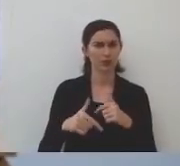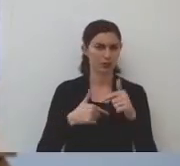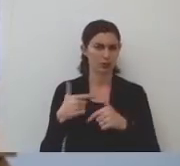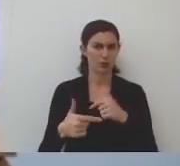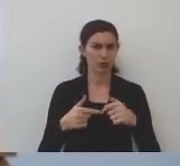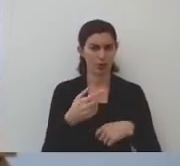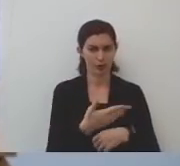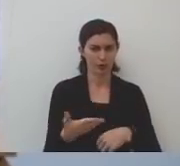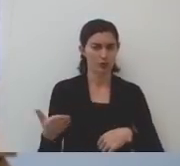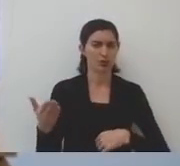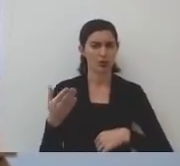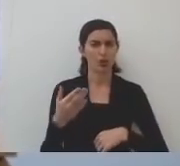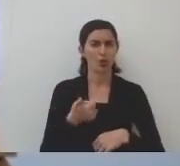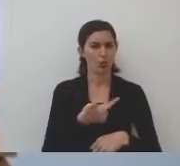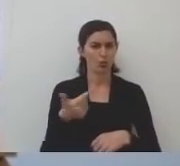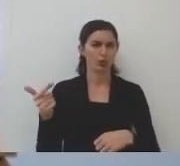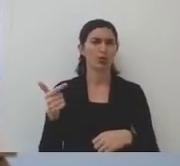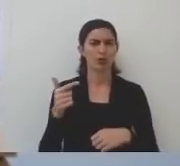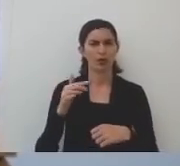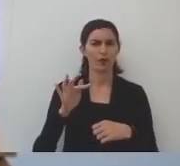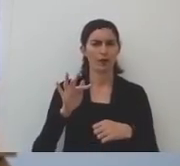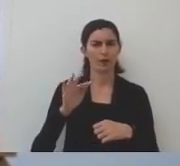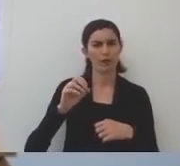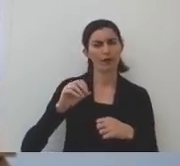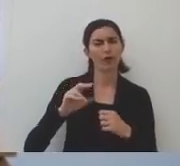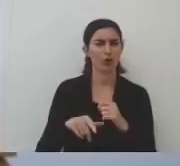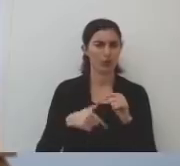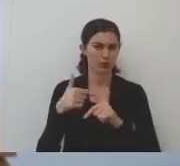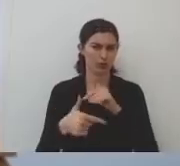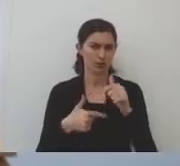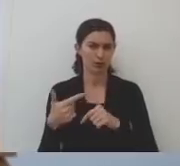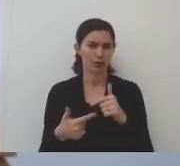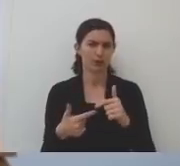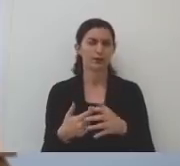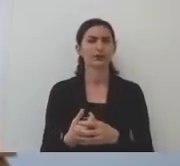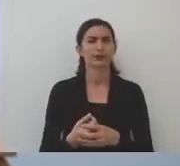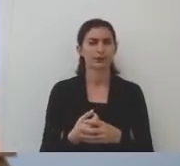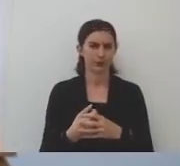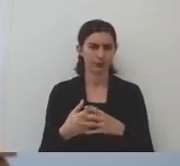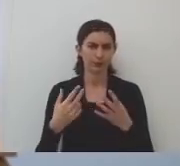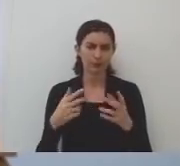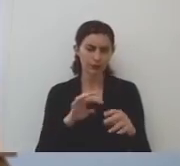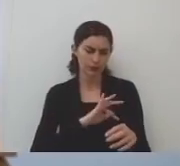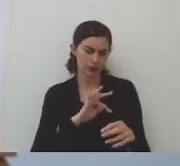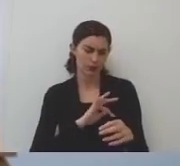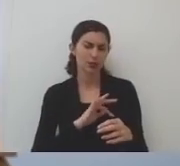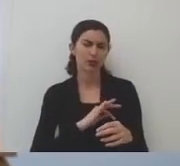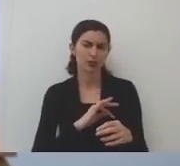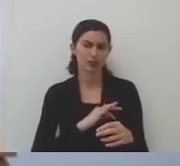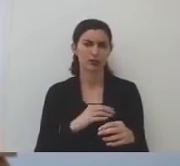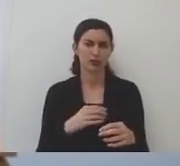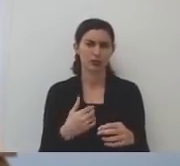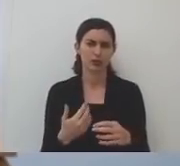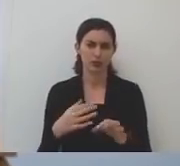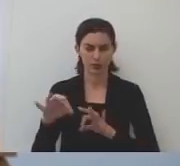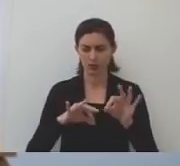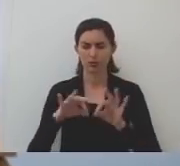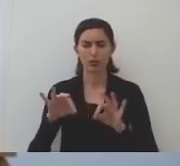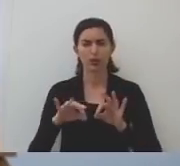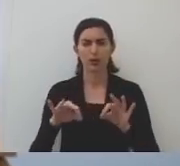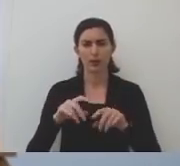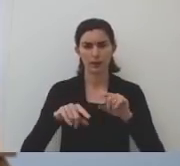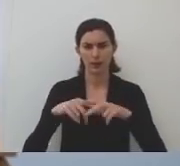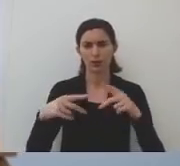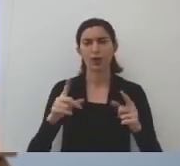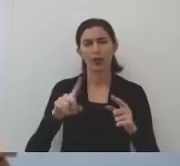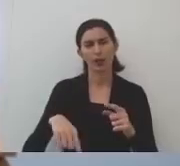trabalhar o você, uma outra forma da gente trabalhar, né, dentre as técnicas de elaboração de